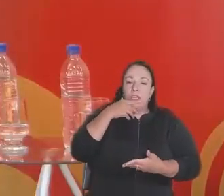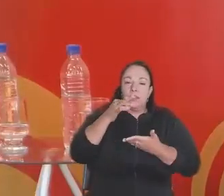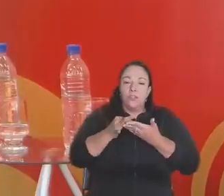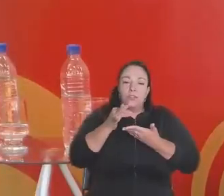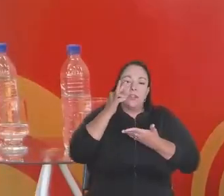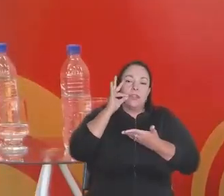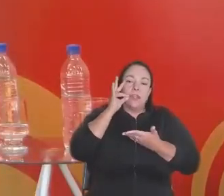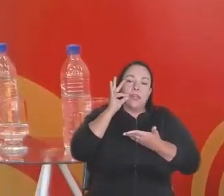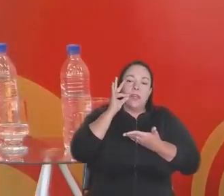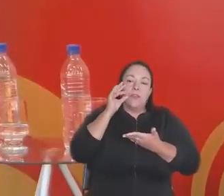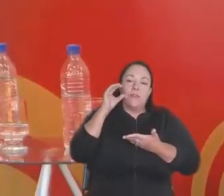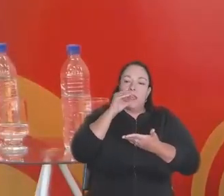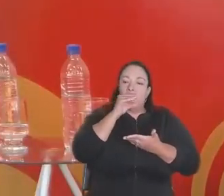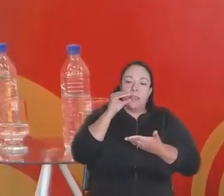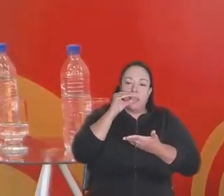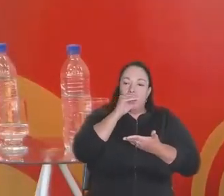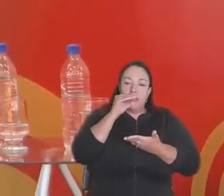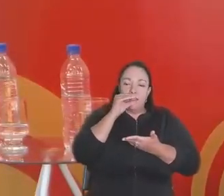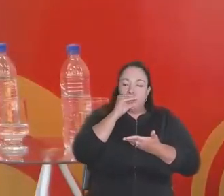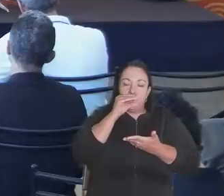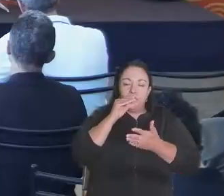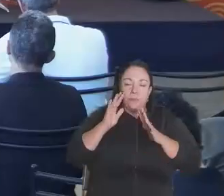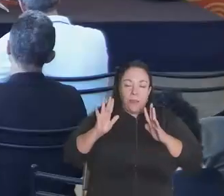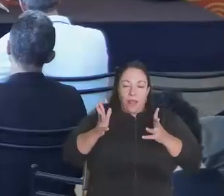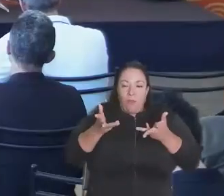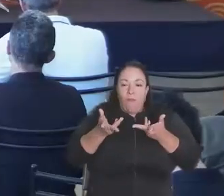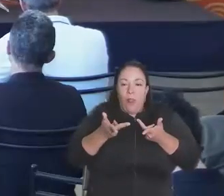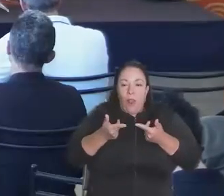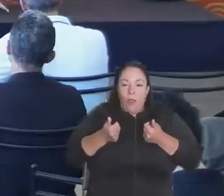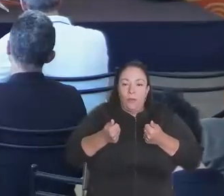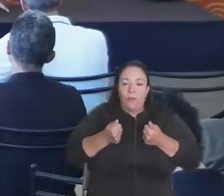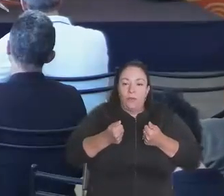bom. Maravilhoso.